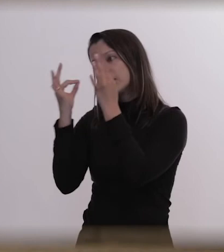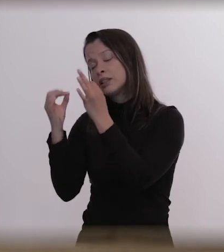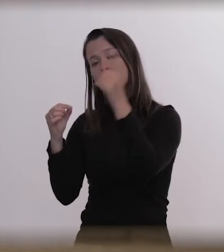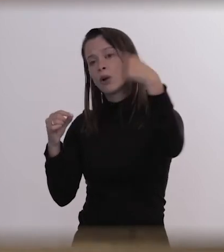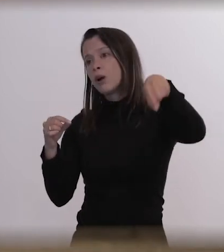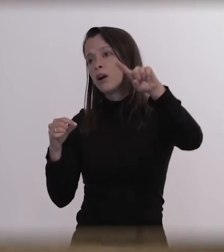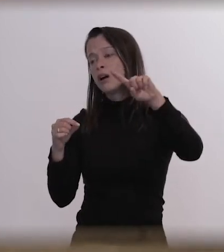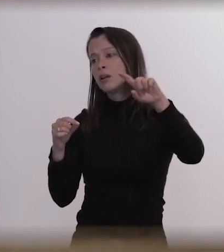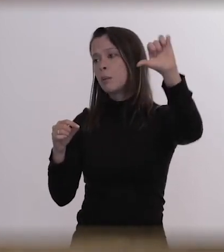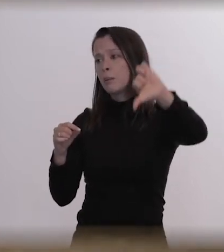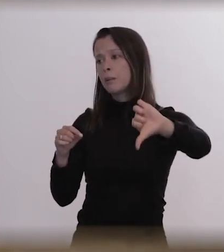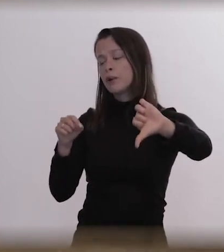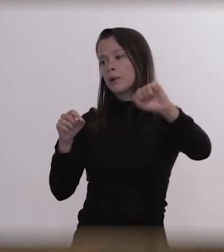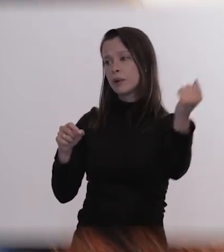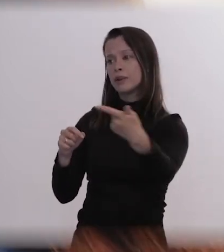pior.